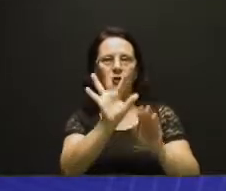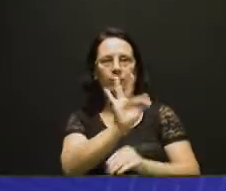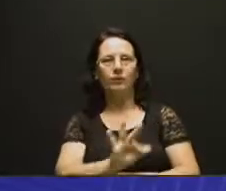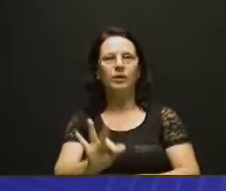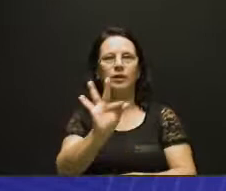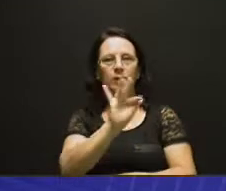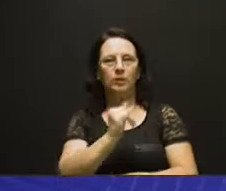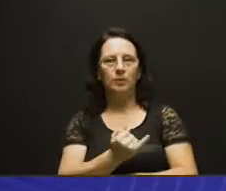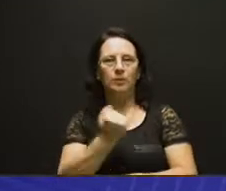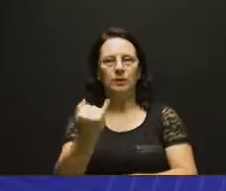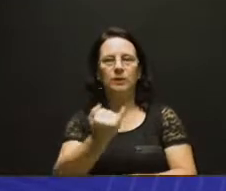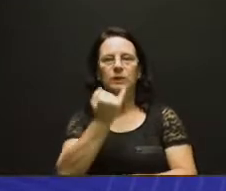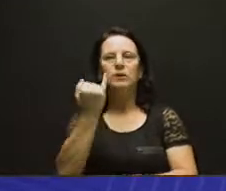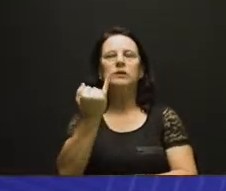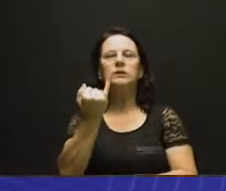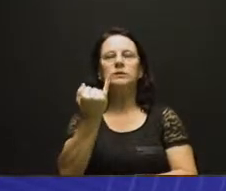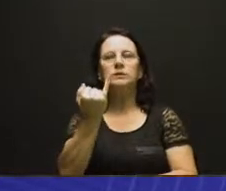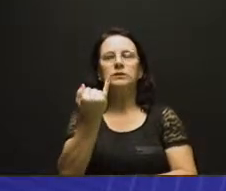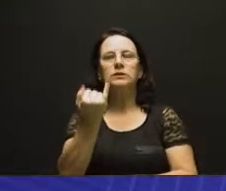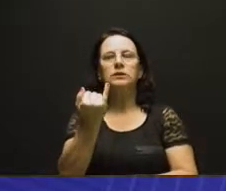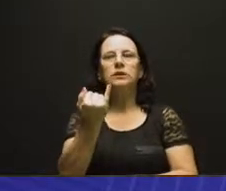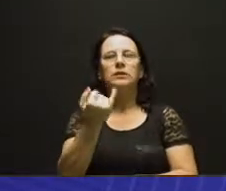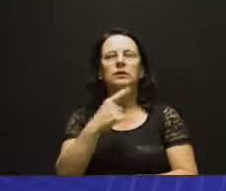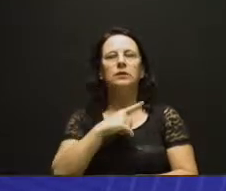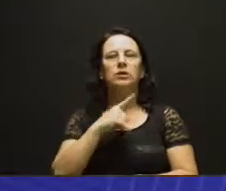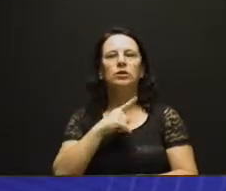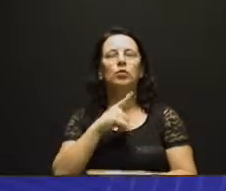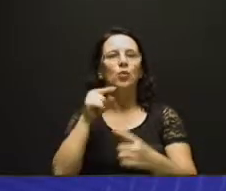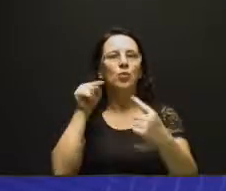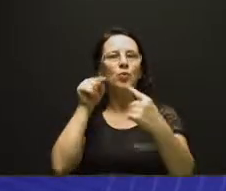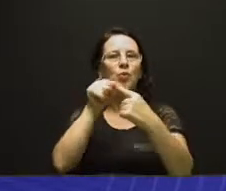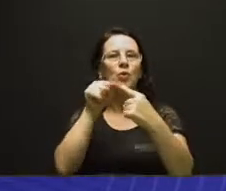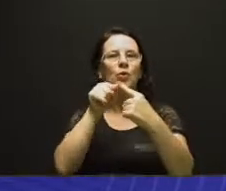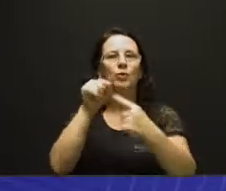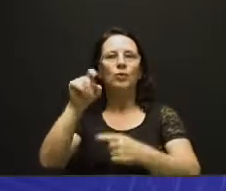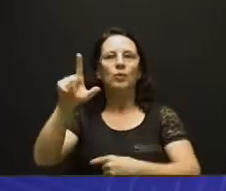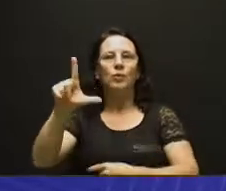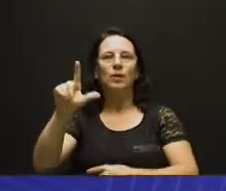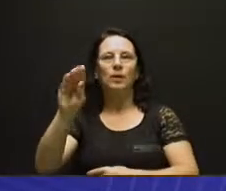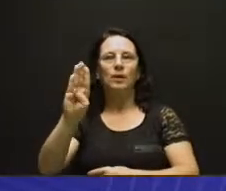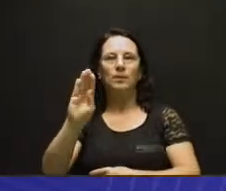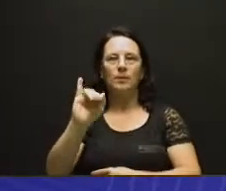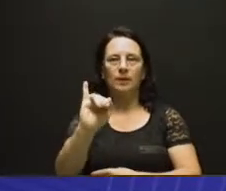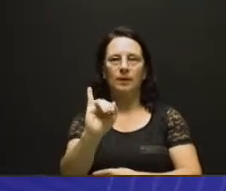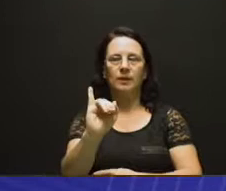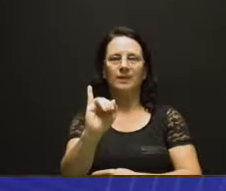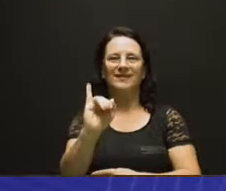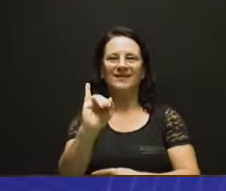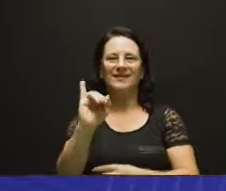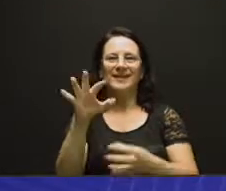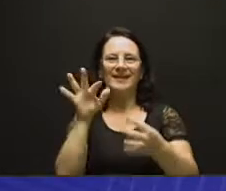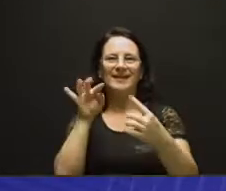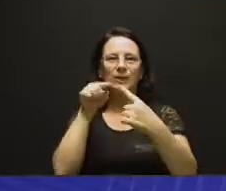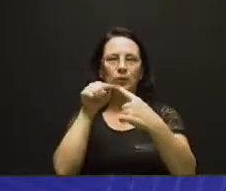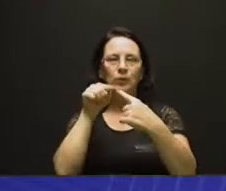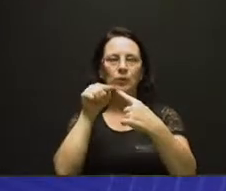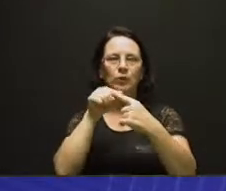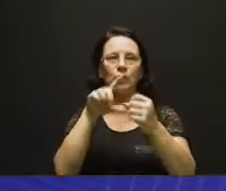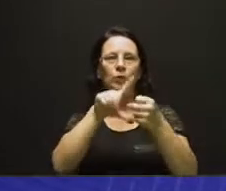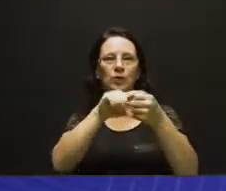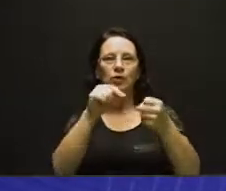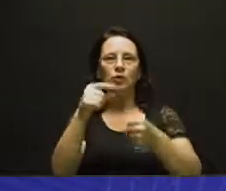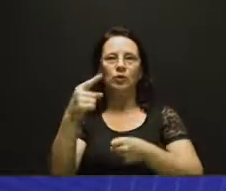importante é que eles estão em concordância com ele bem na verdade ele está em concordância com ele é que o artigo